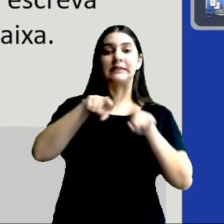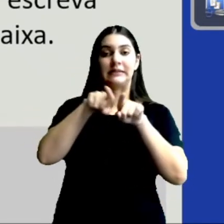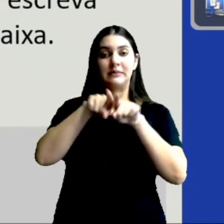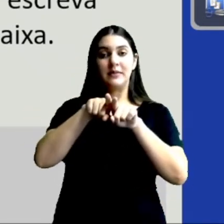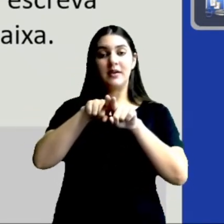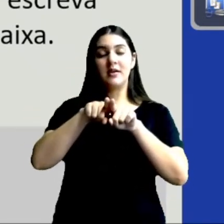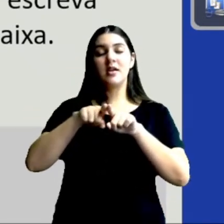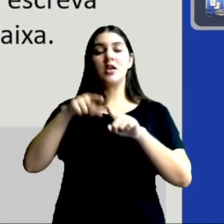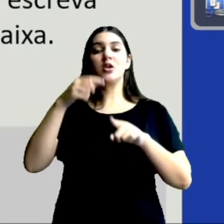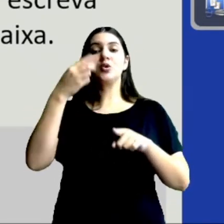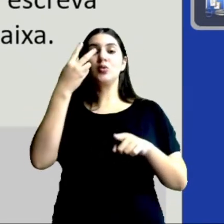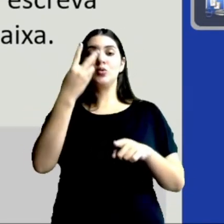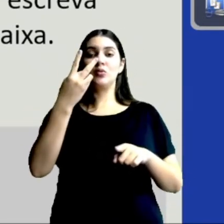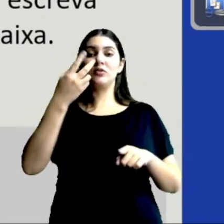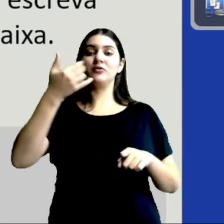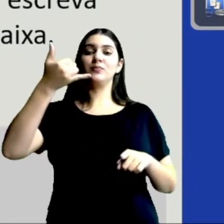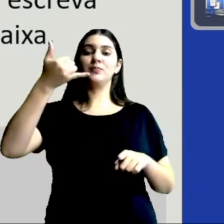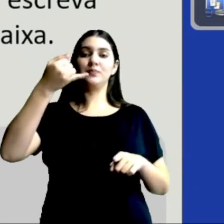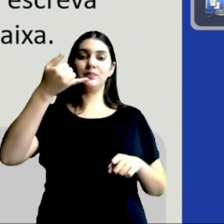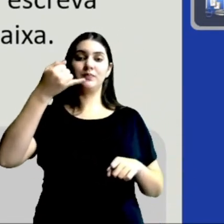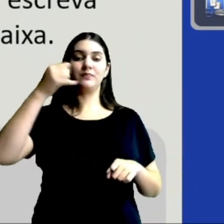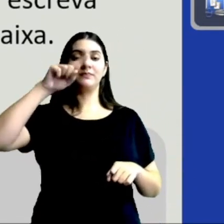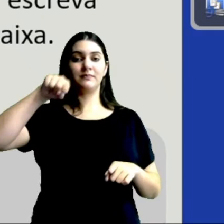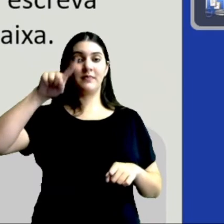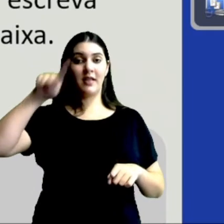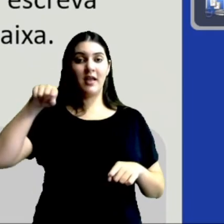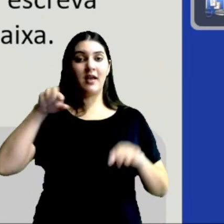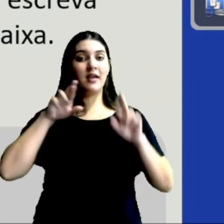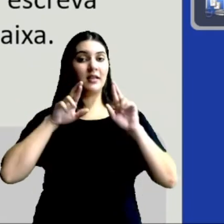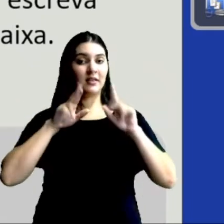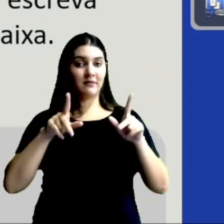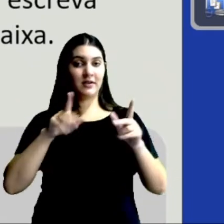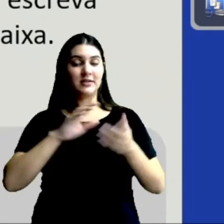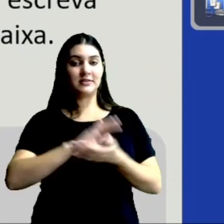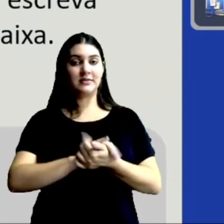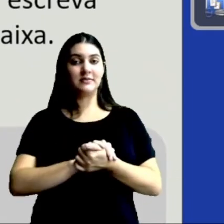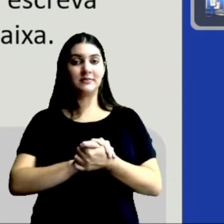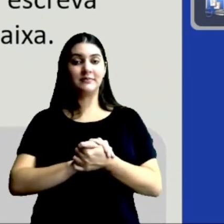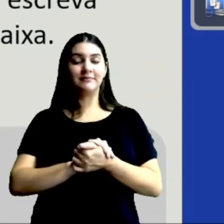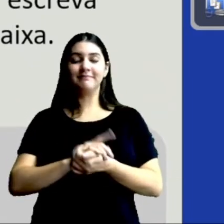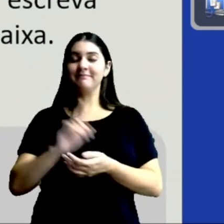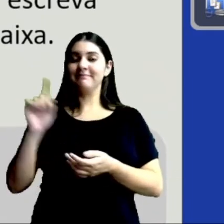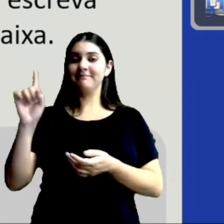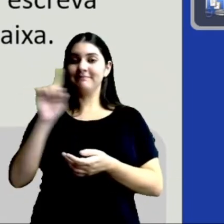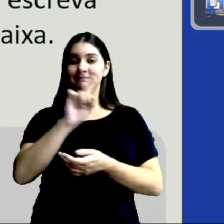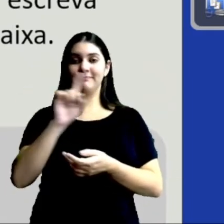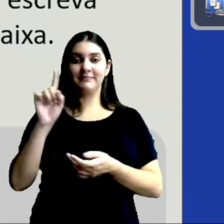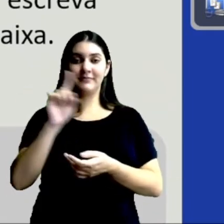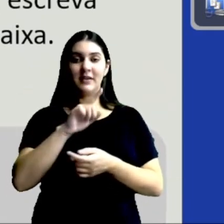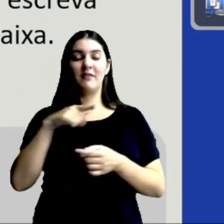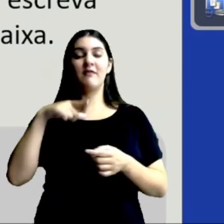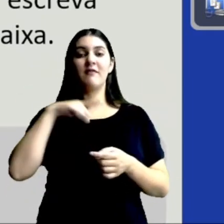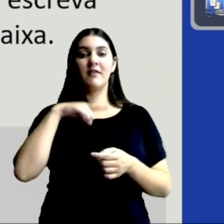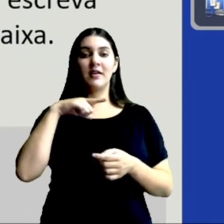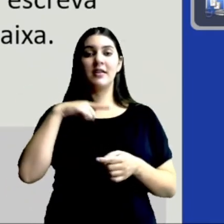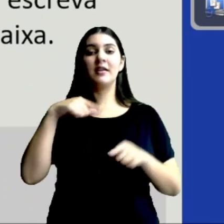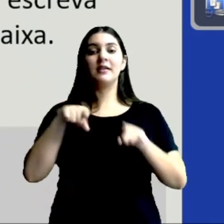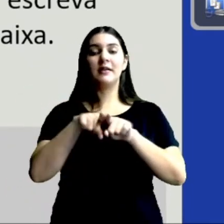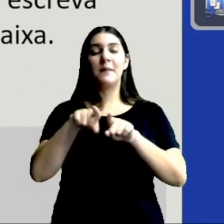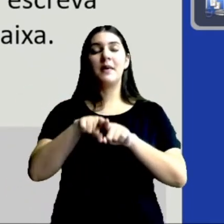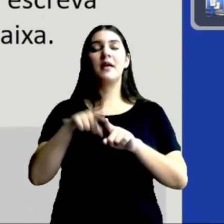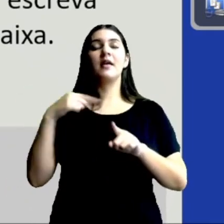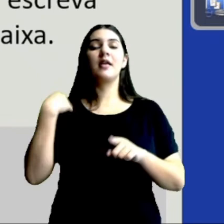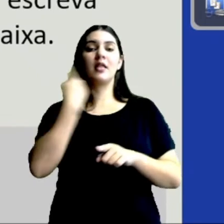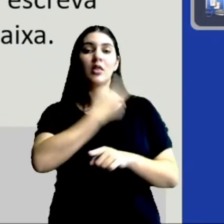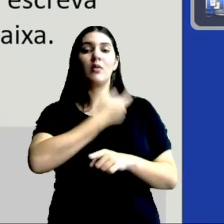2 canetas de lá, do outro lado, vai fazer diferença? Não, a gente vai manter a nossa